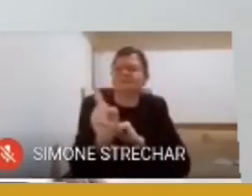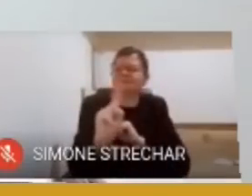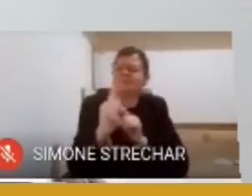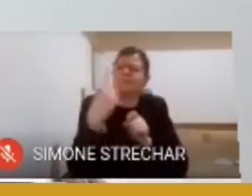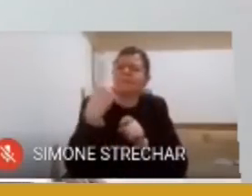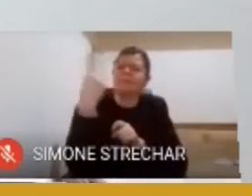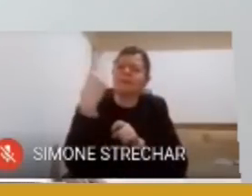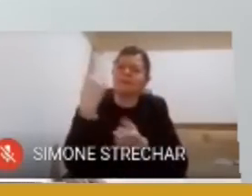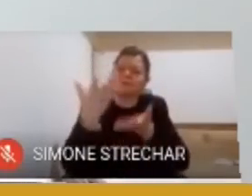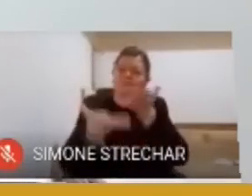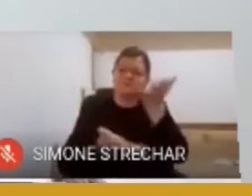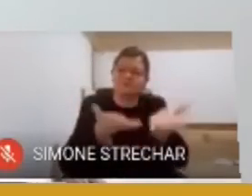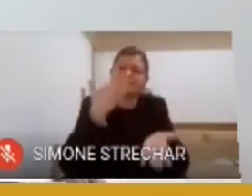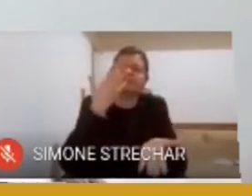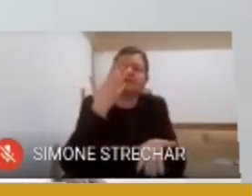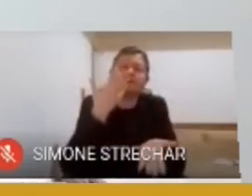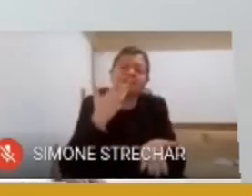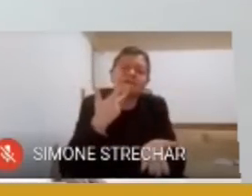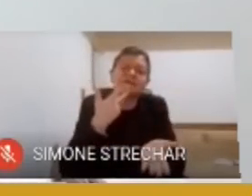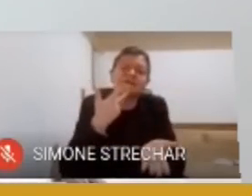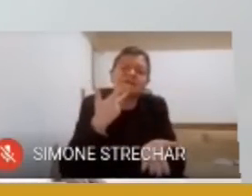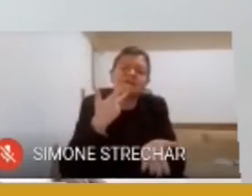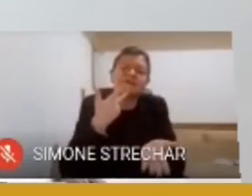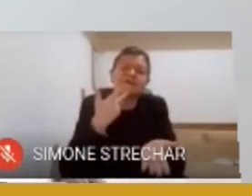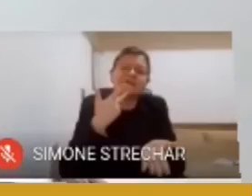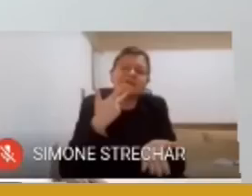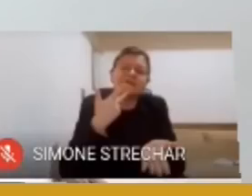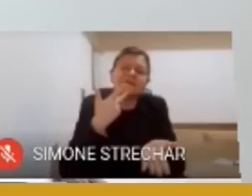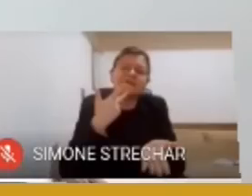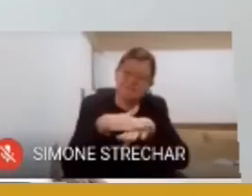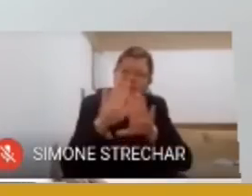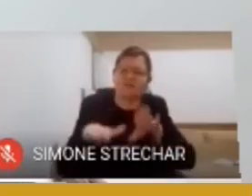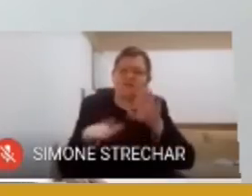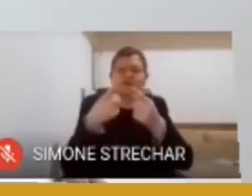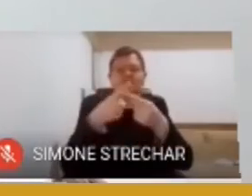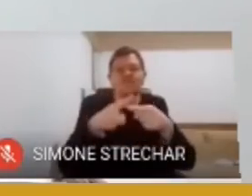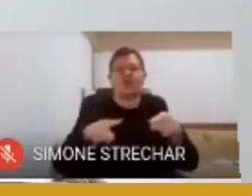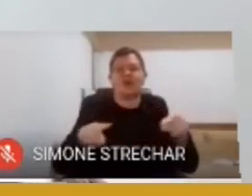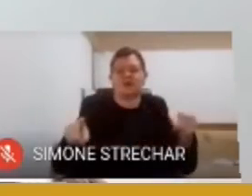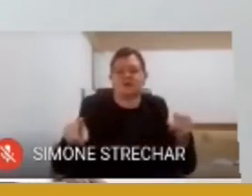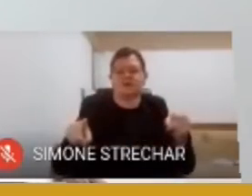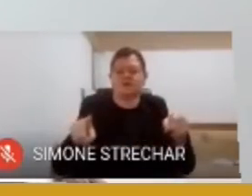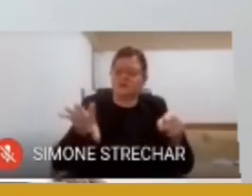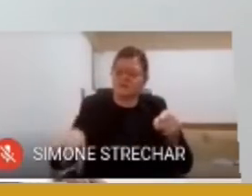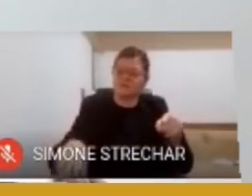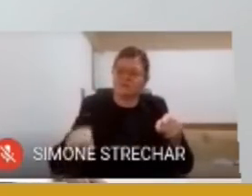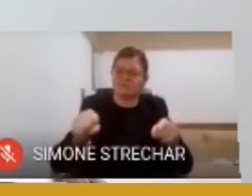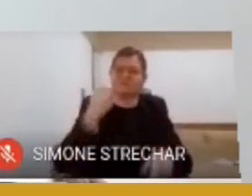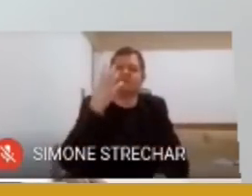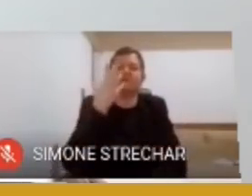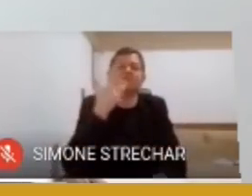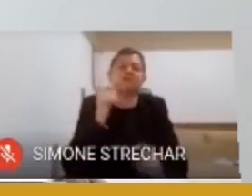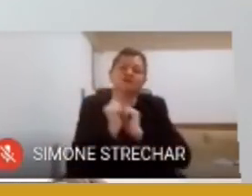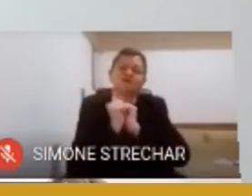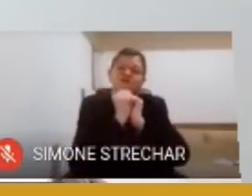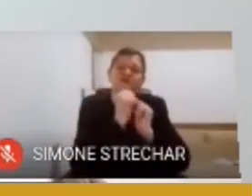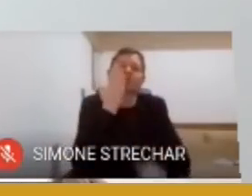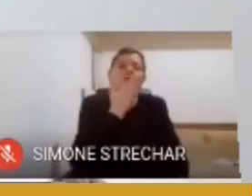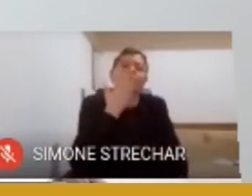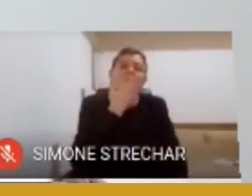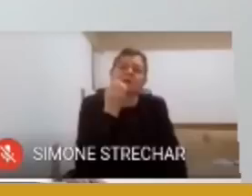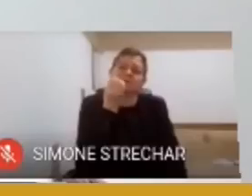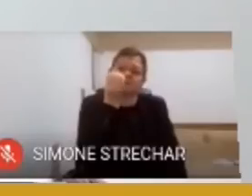vai sair para comprar cerveja, leva a criança para comprar um doce, né? Ele vai tentando criar mecanismos de ganhar a confiança da